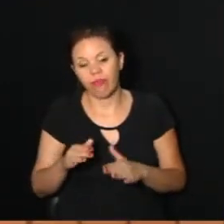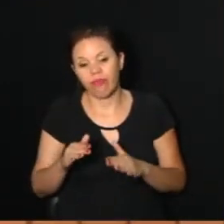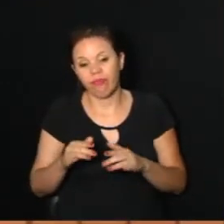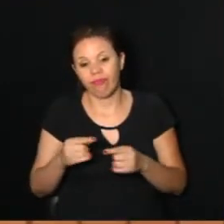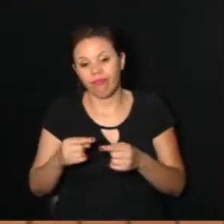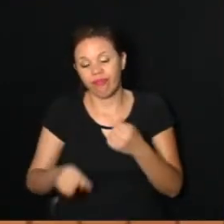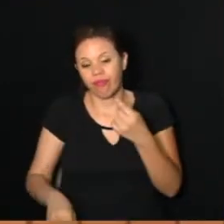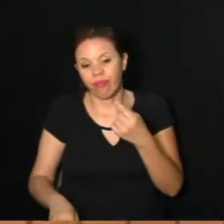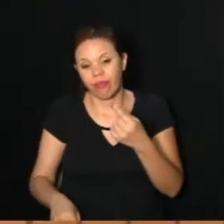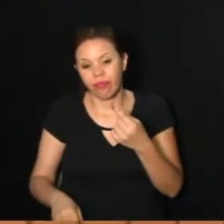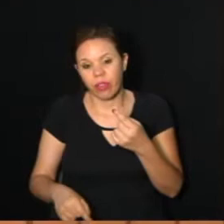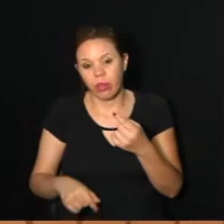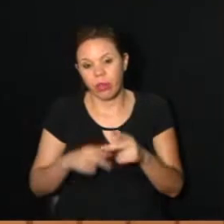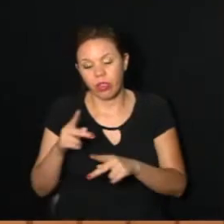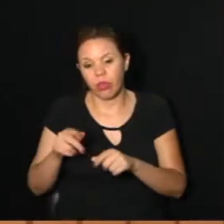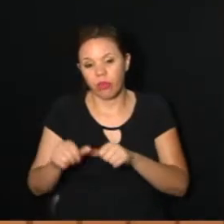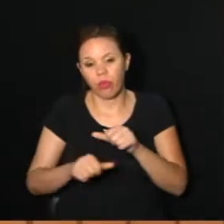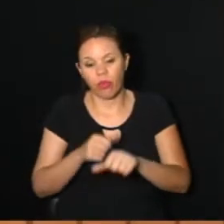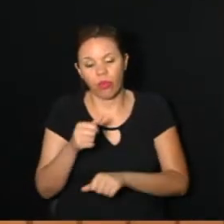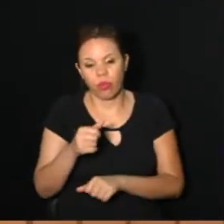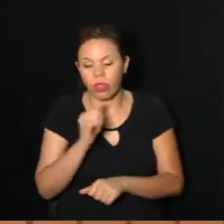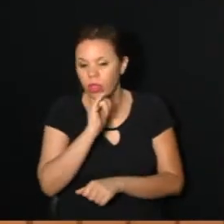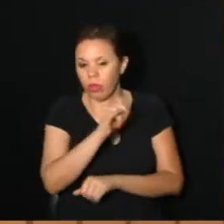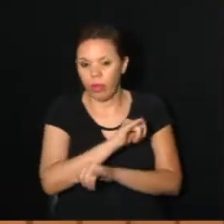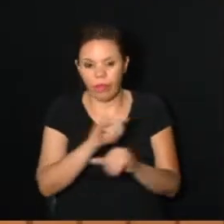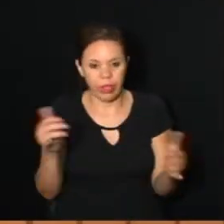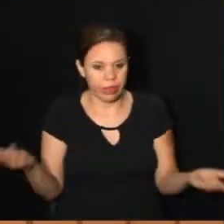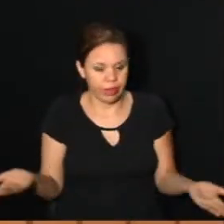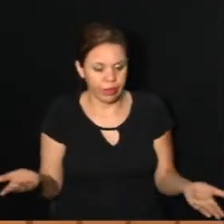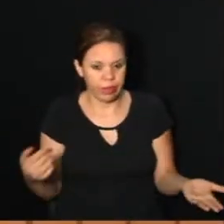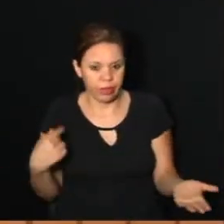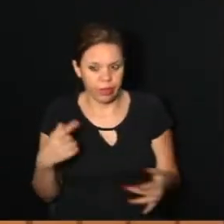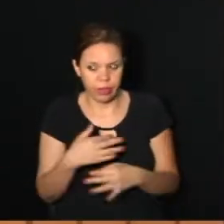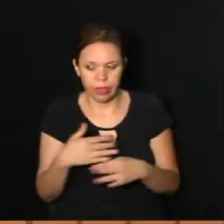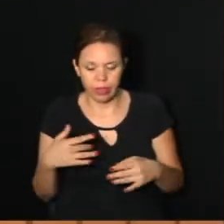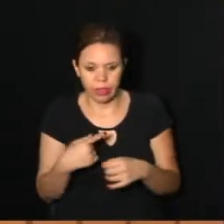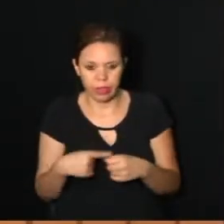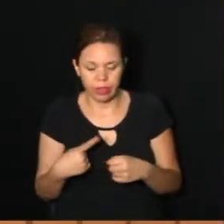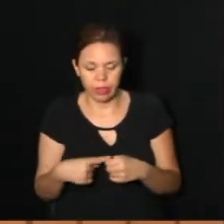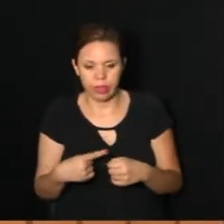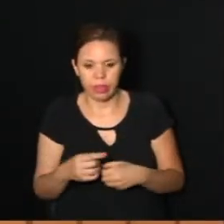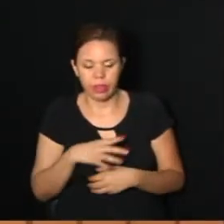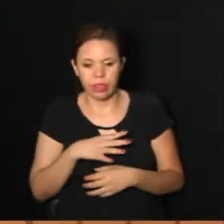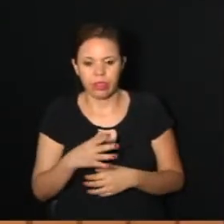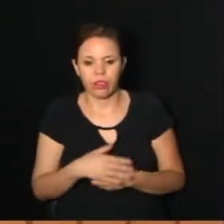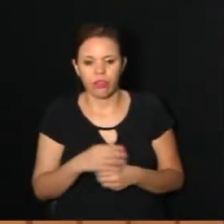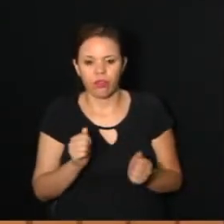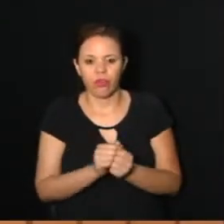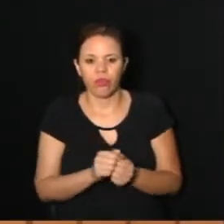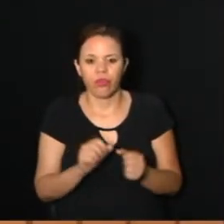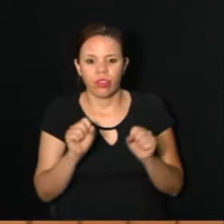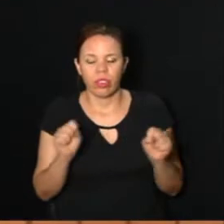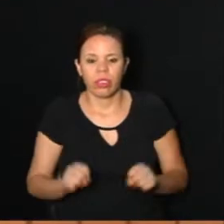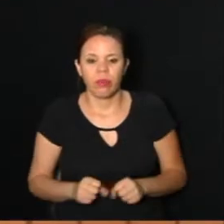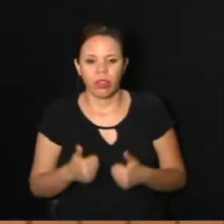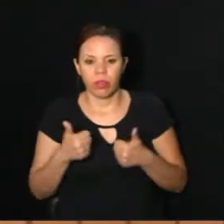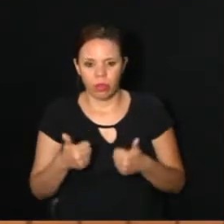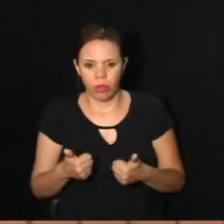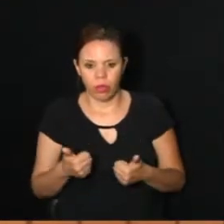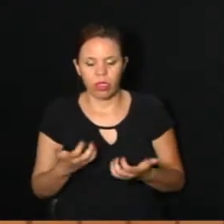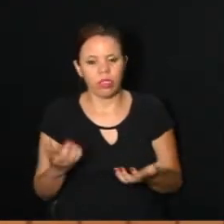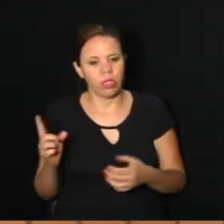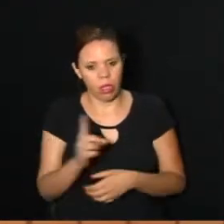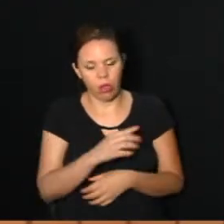que modifica lá e não mede as consequências para as demais cidades, né, ou que estão juntos no sistema, tá bom? Mas se quiser